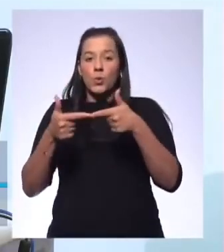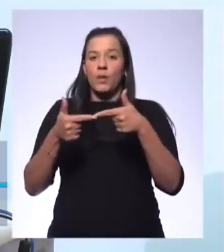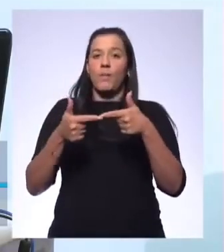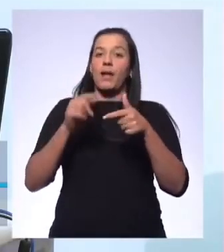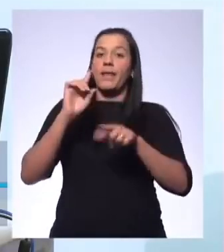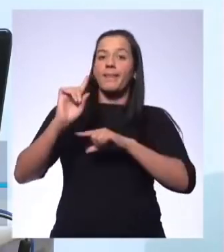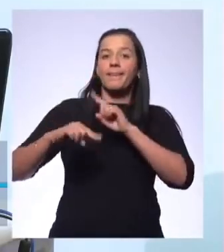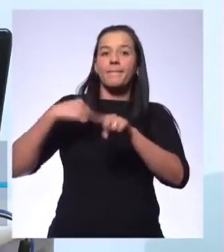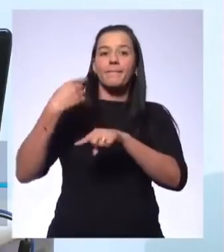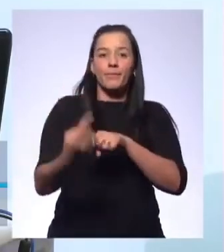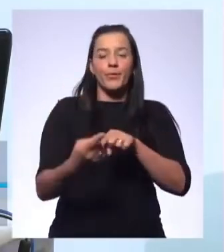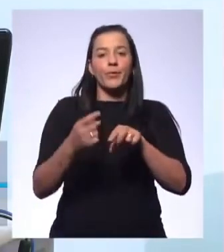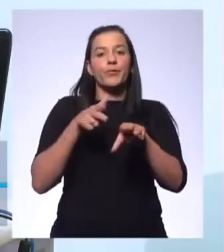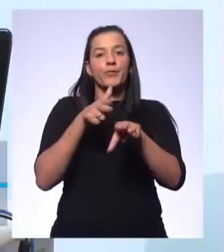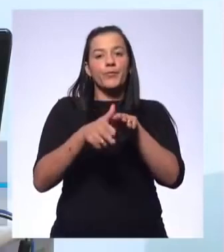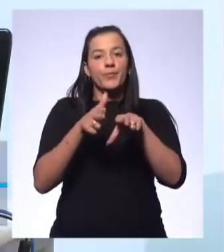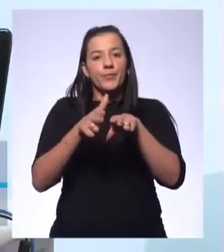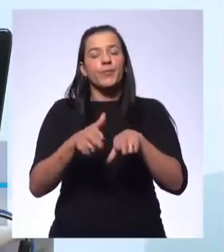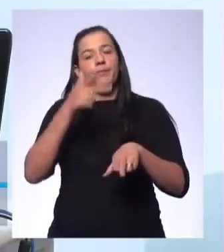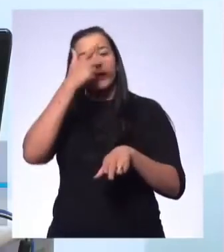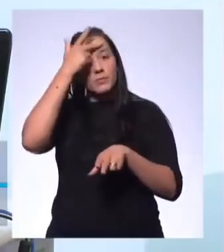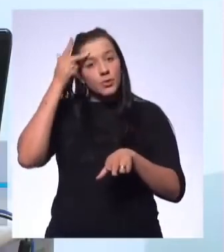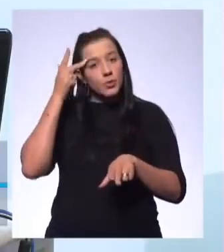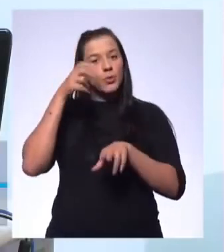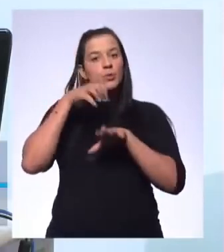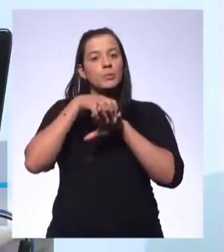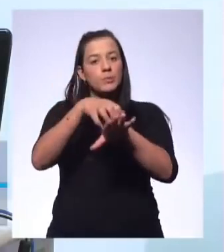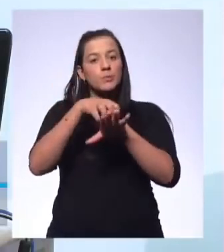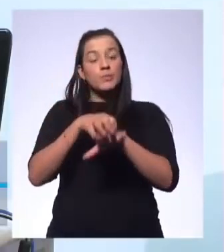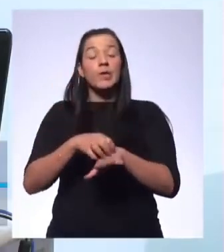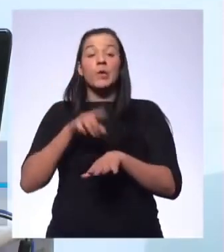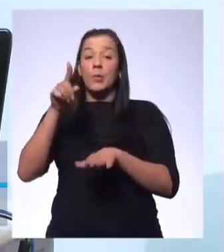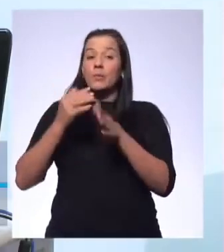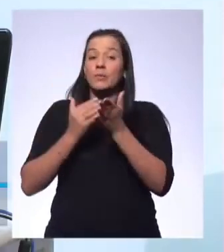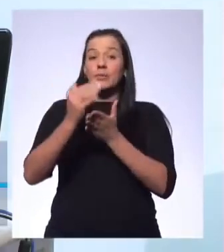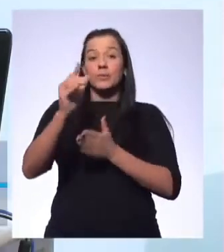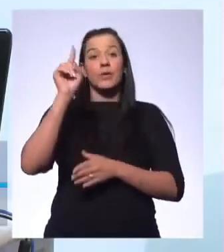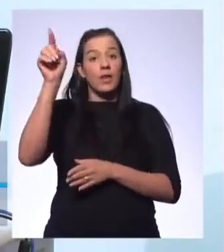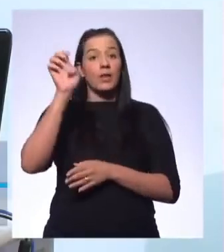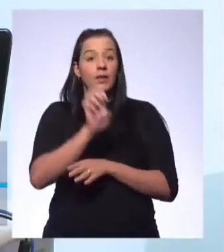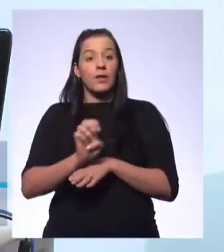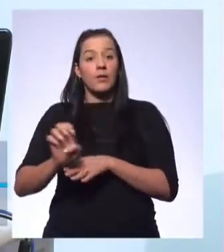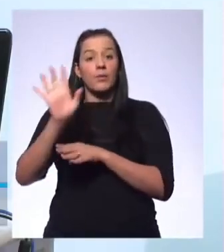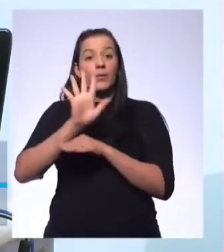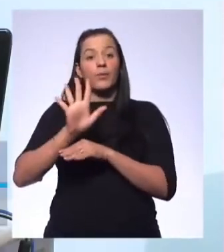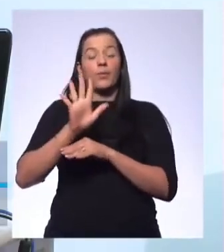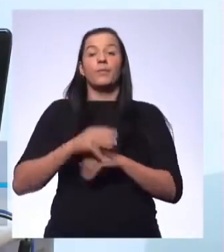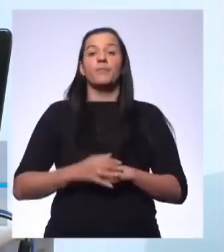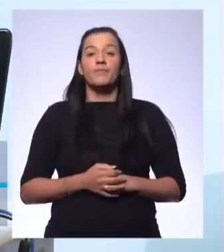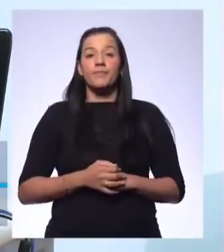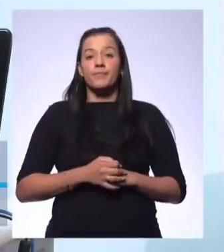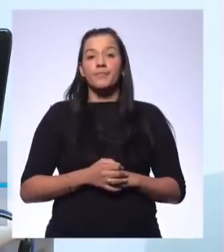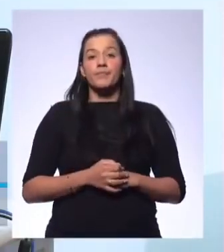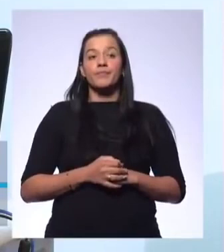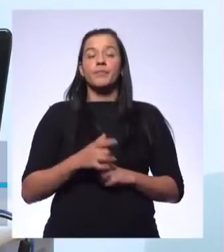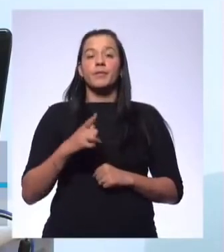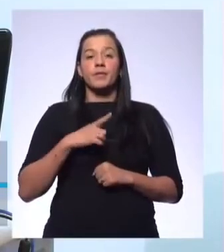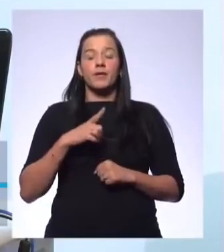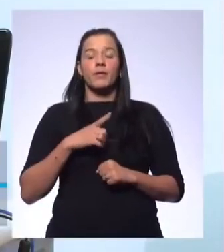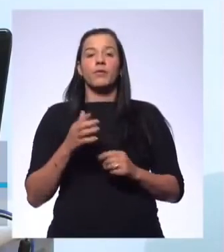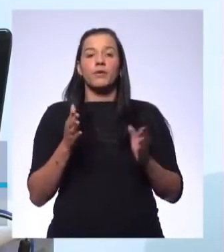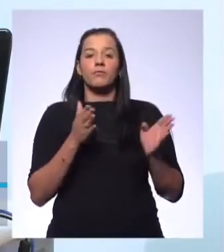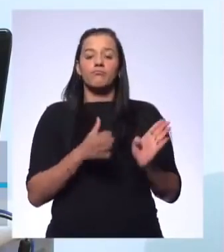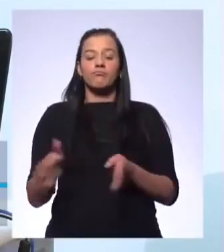muito recorrente, muito desenvolvida na Europa e muito a serviço também, claro, do escoamento, da